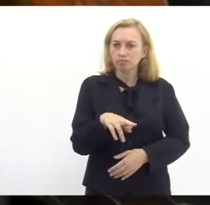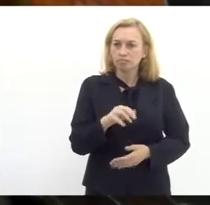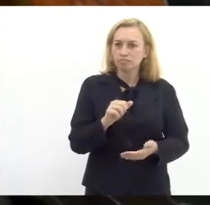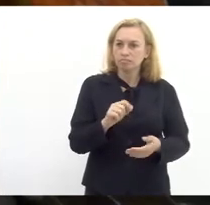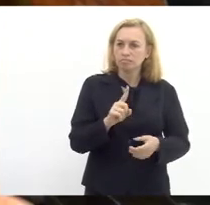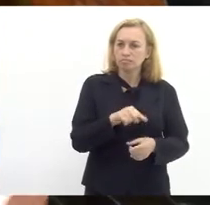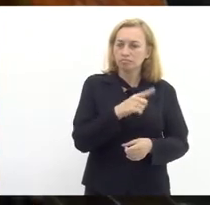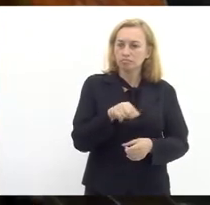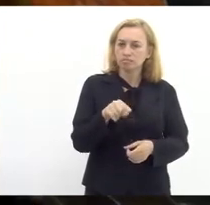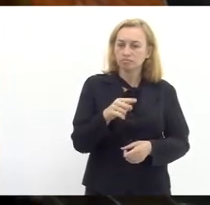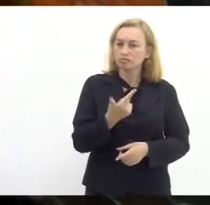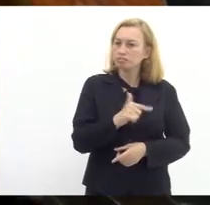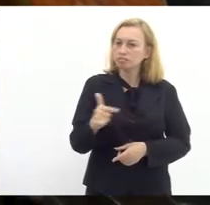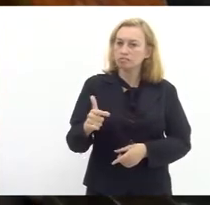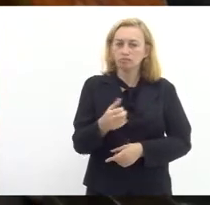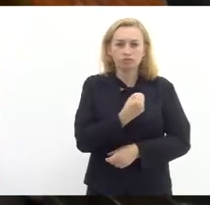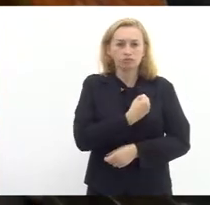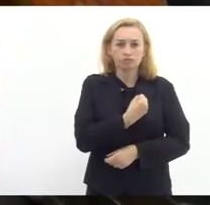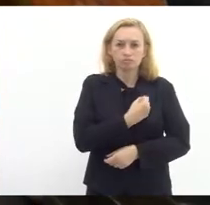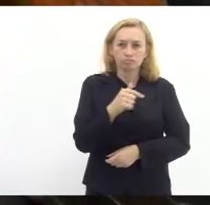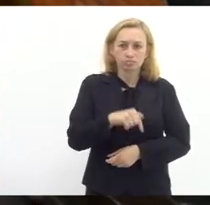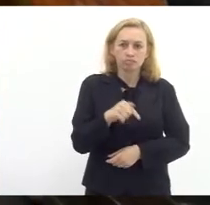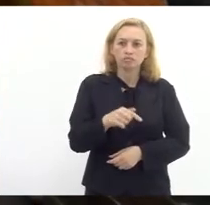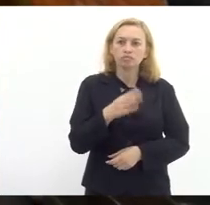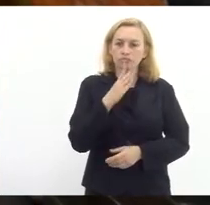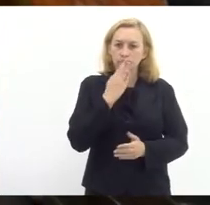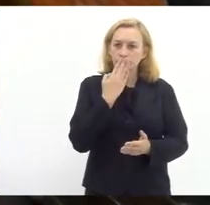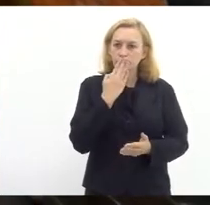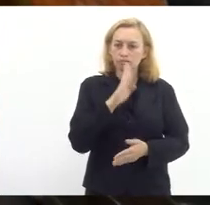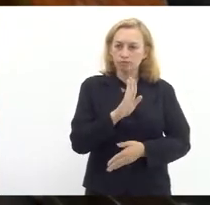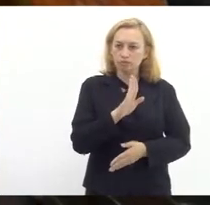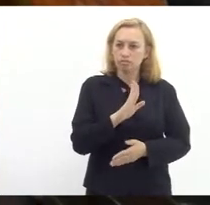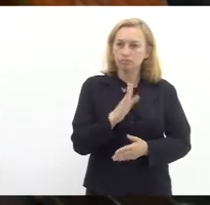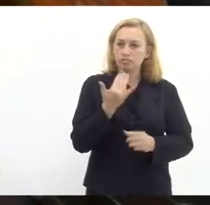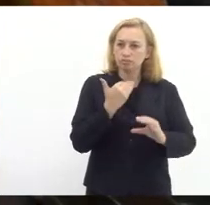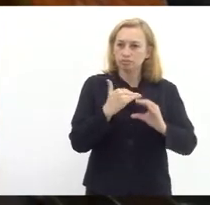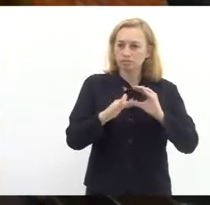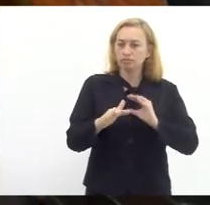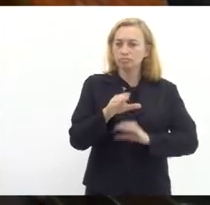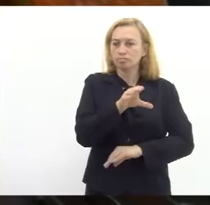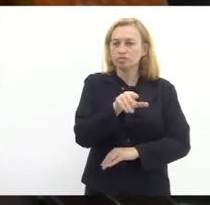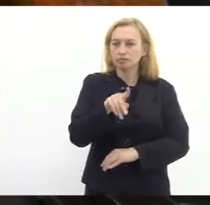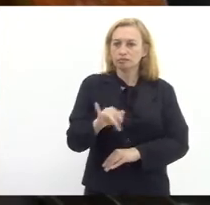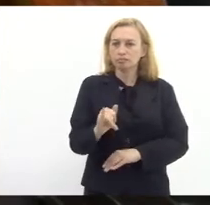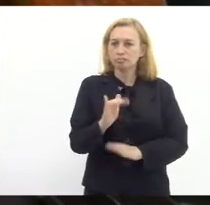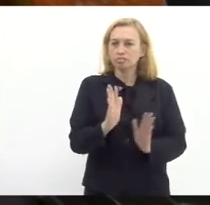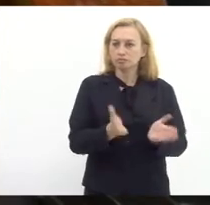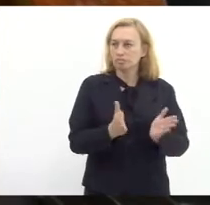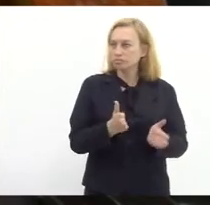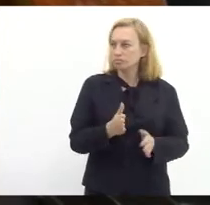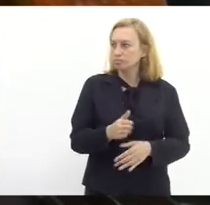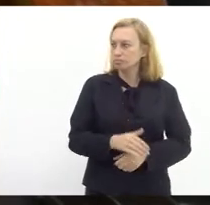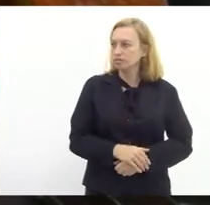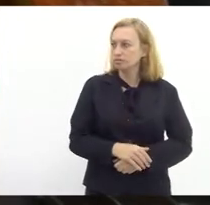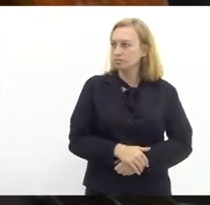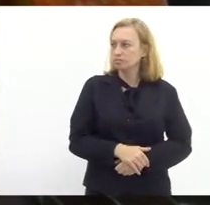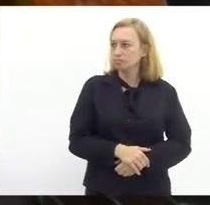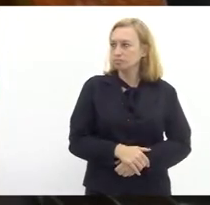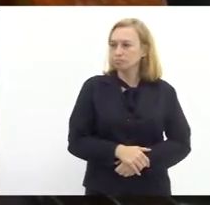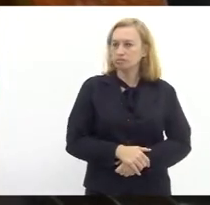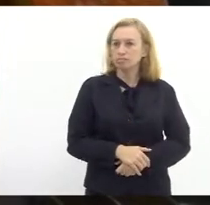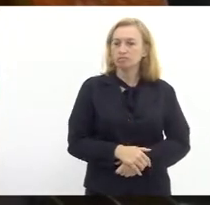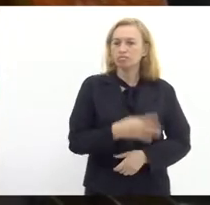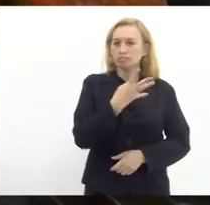suspenso, eu não tenho esse número aqui nesse momento. Eu me comprometo a encaminhar a essa CPI atualmente o valor que está suspenso pela